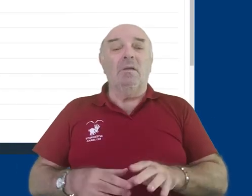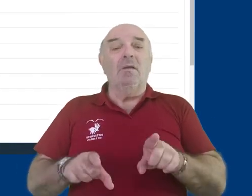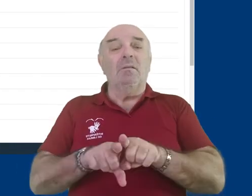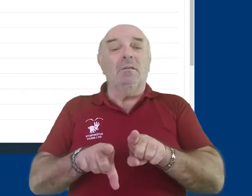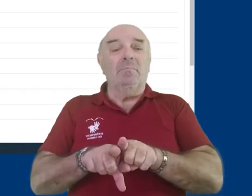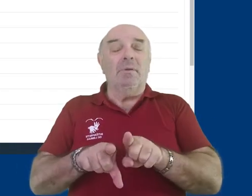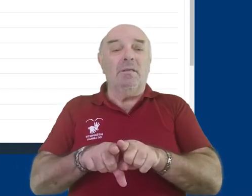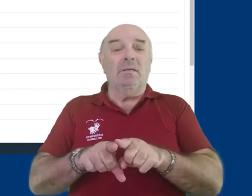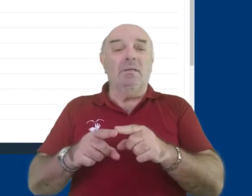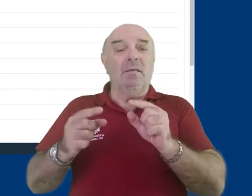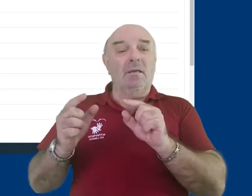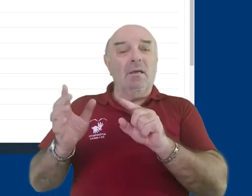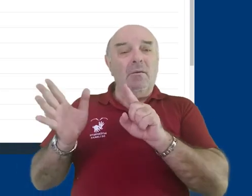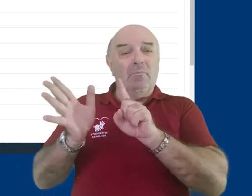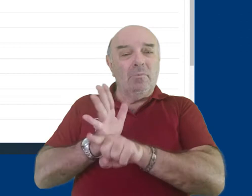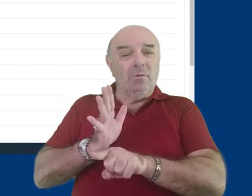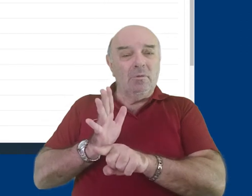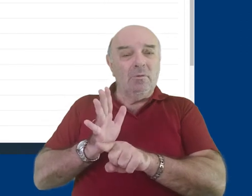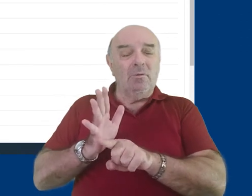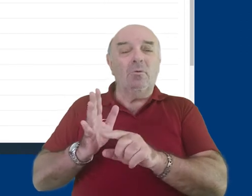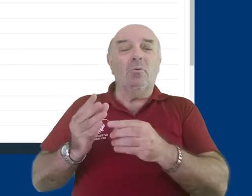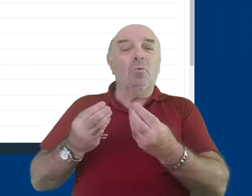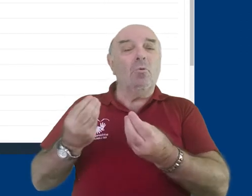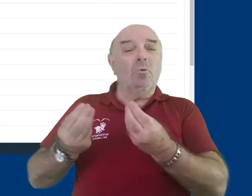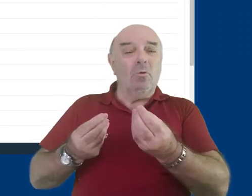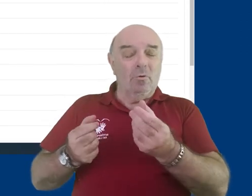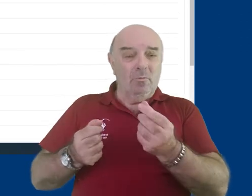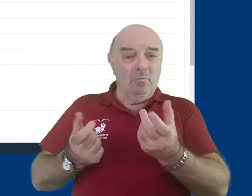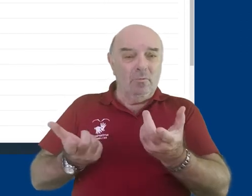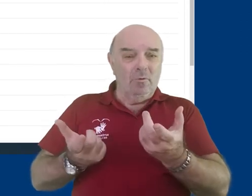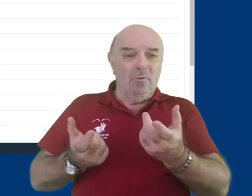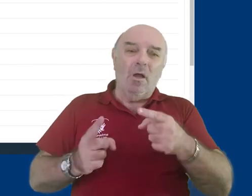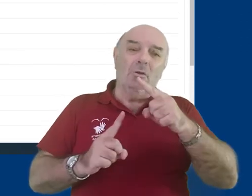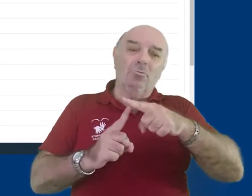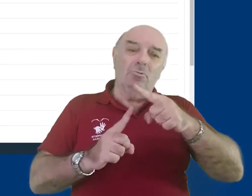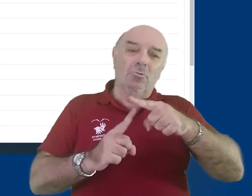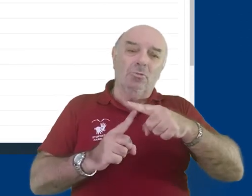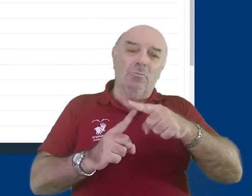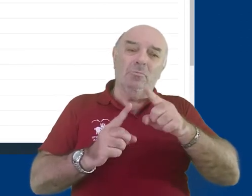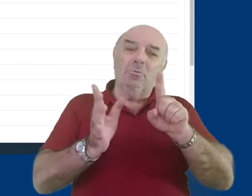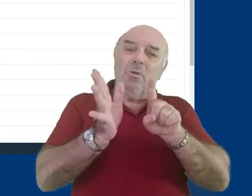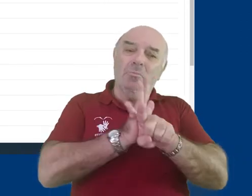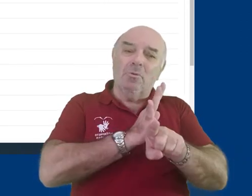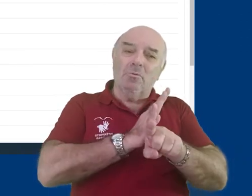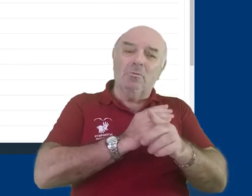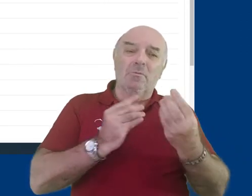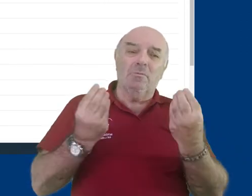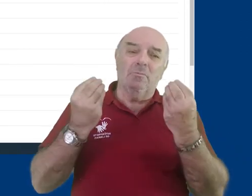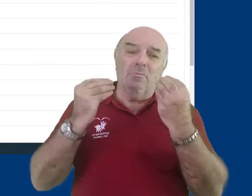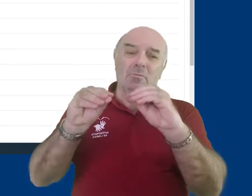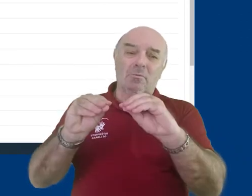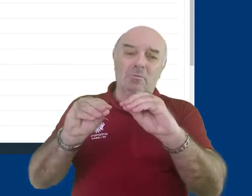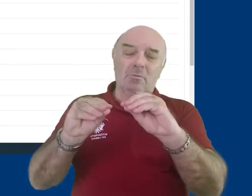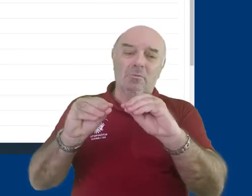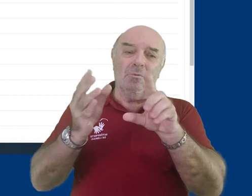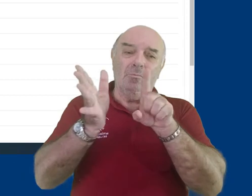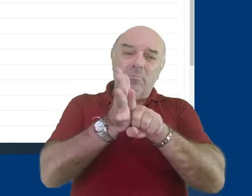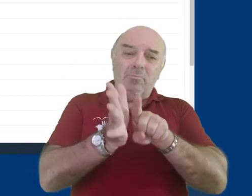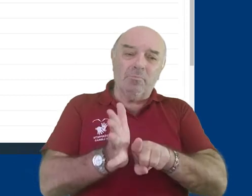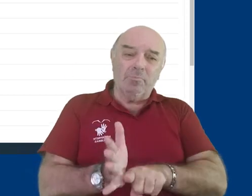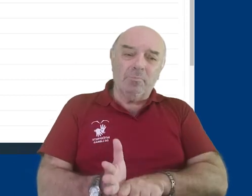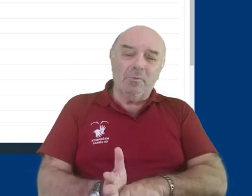Temos a seção comportamento da questão e, dependendo do tipo de questão que for inserida no